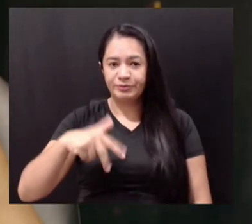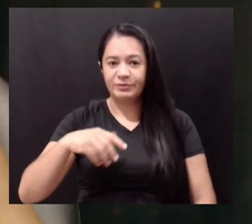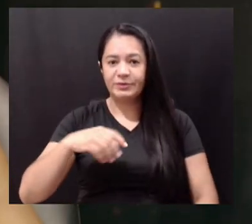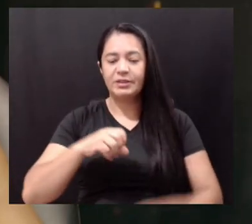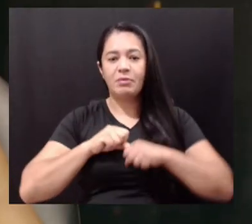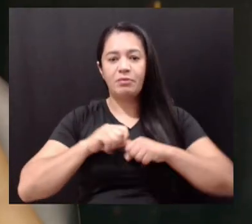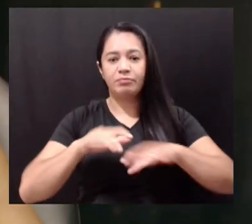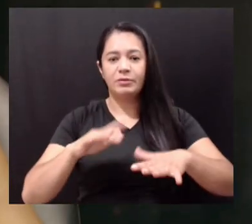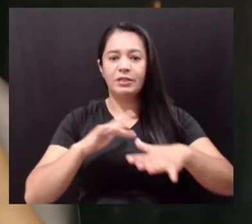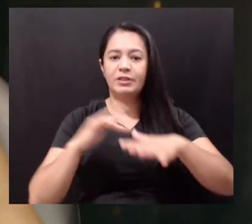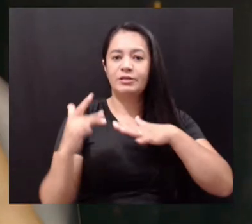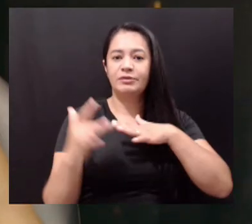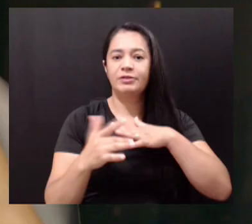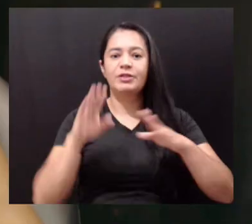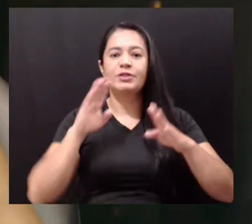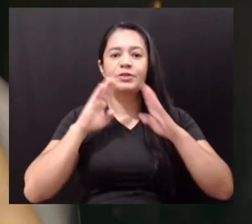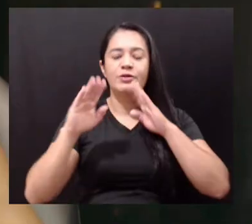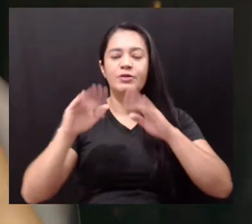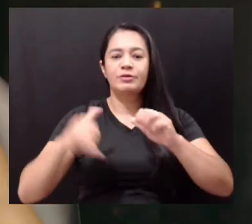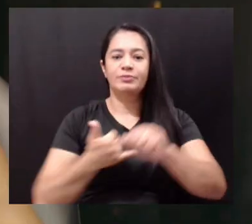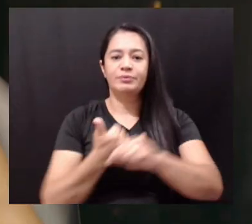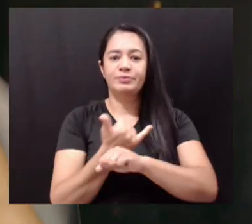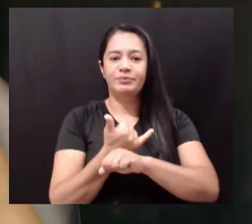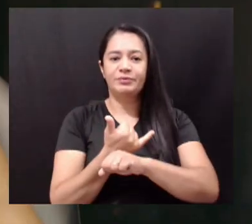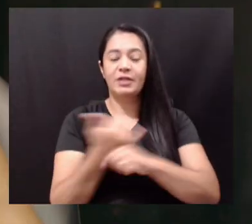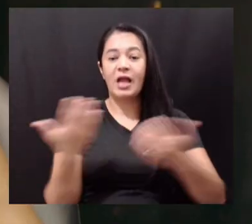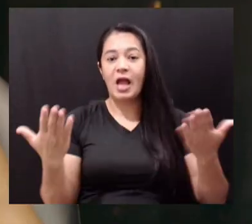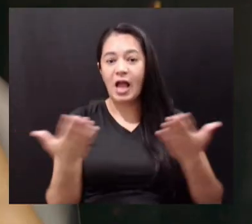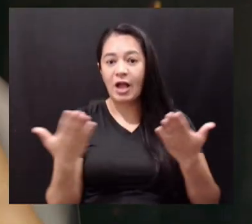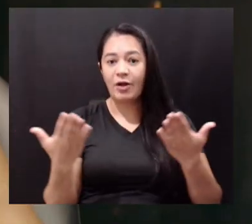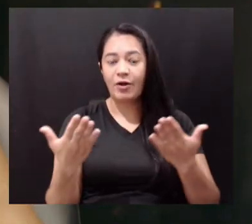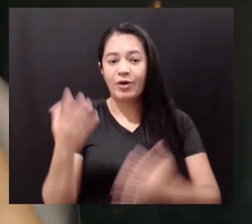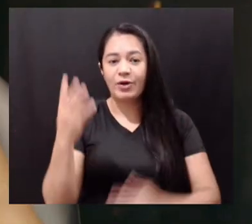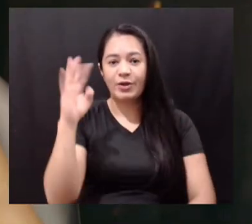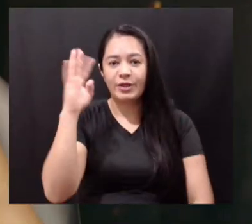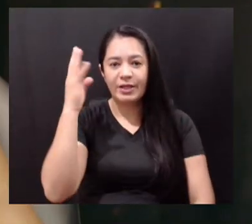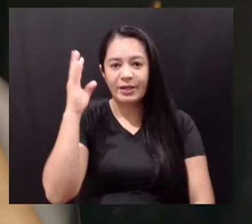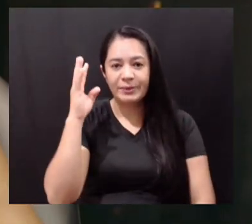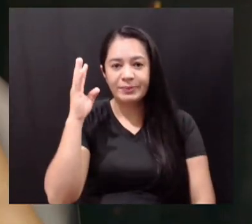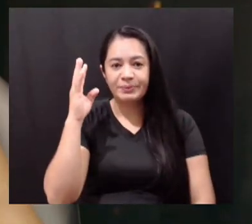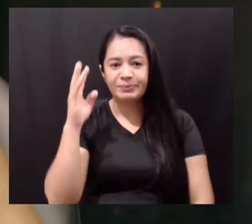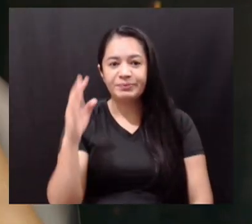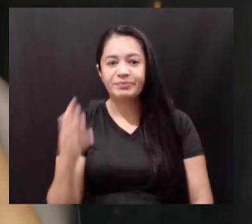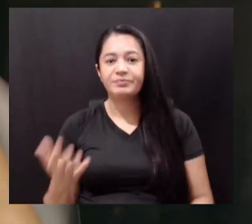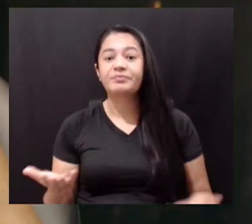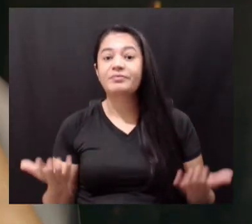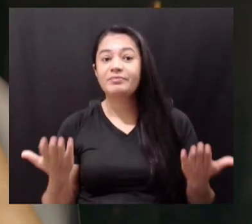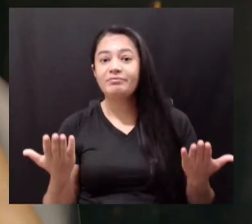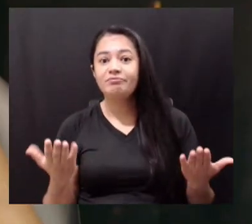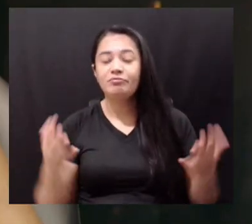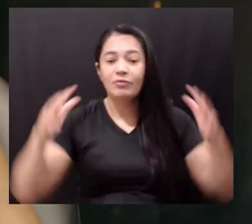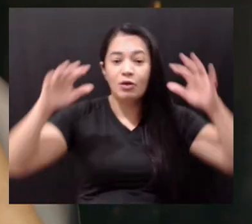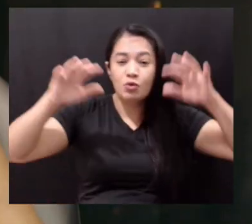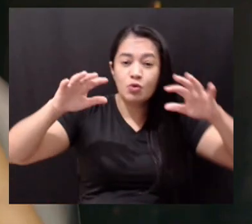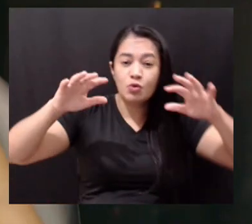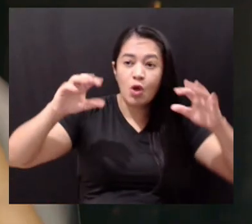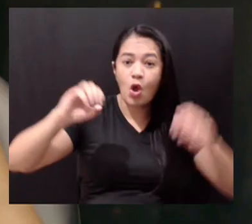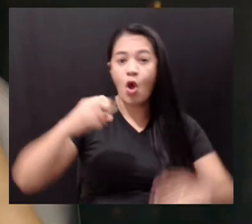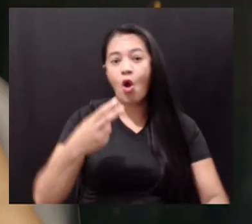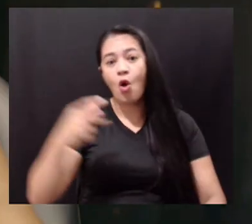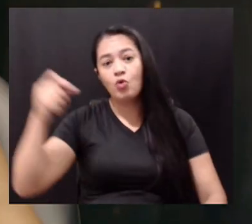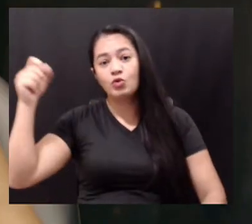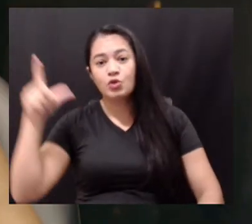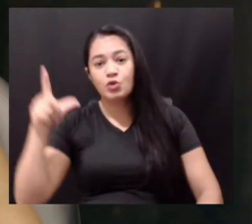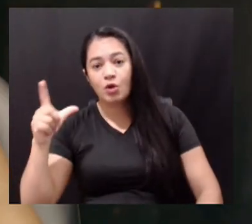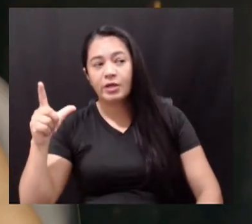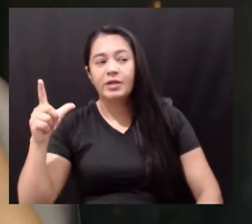no Facebook. Agora vamos para a previsão do tempo. E aí, será que vai chover? Será que vai dar sol? Como é que vai ser o final de semana? Sexta-feira